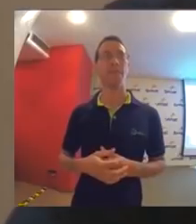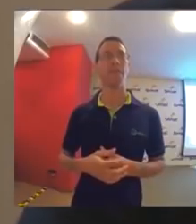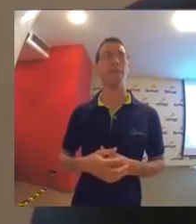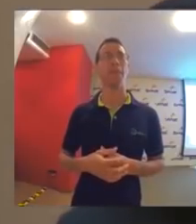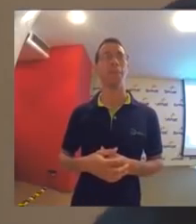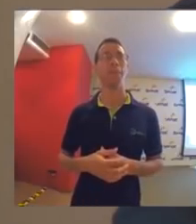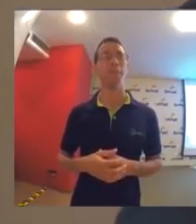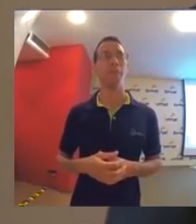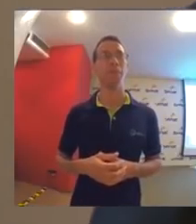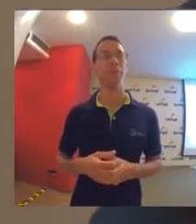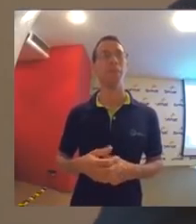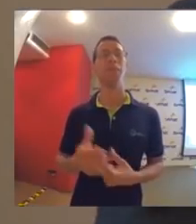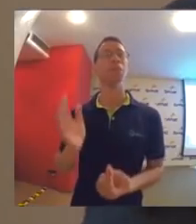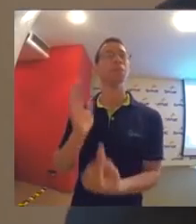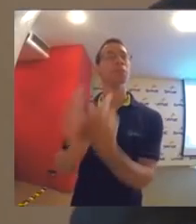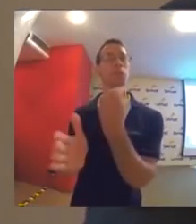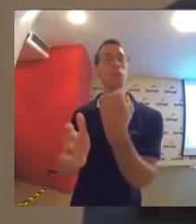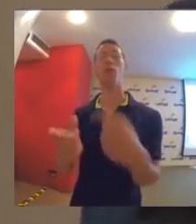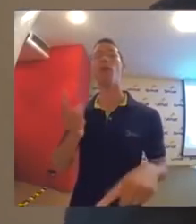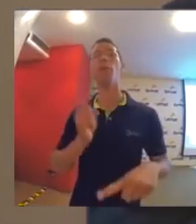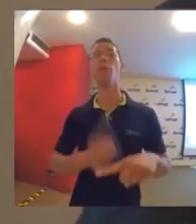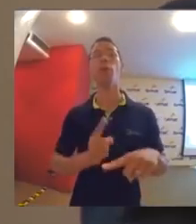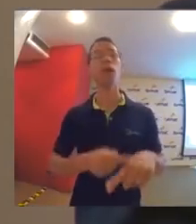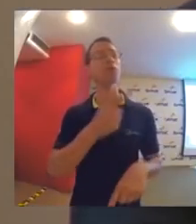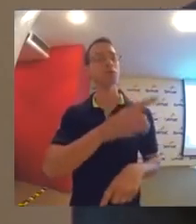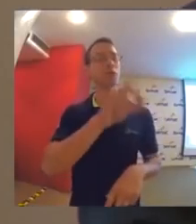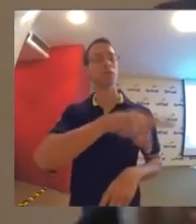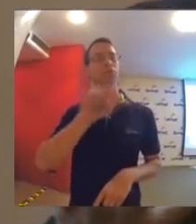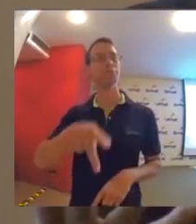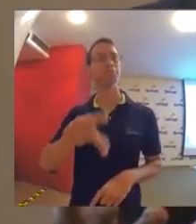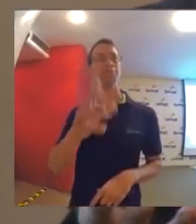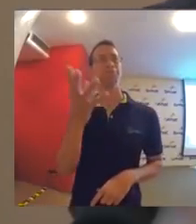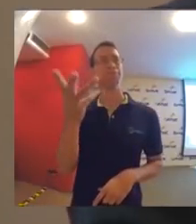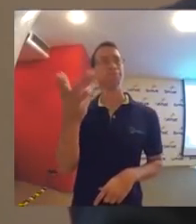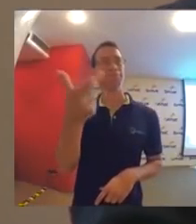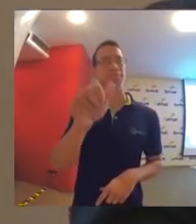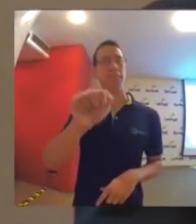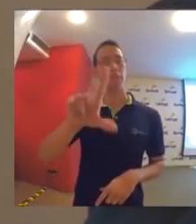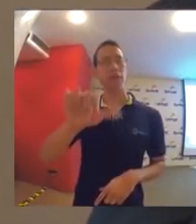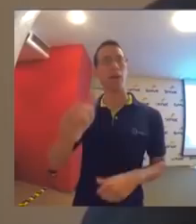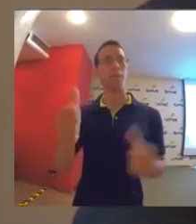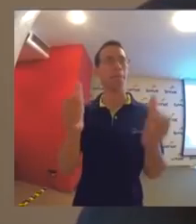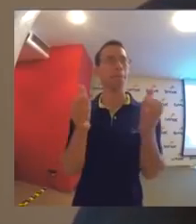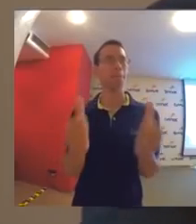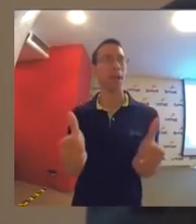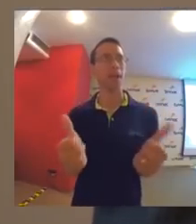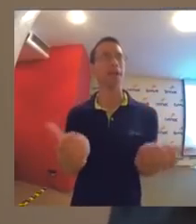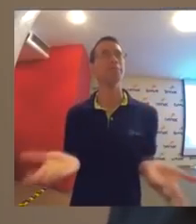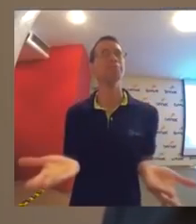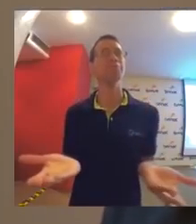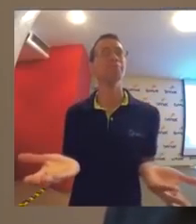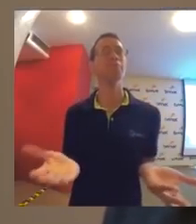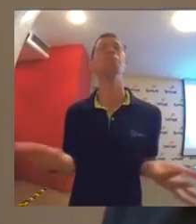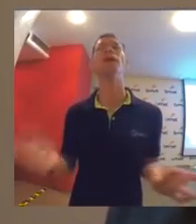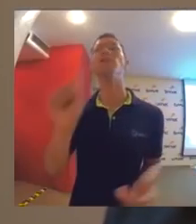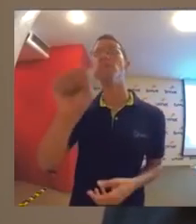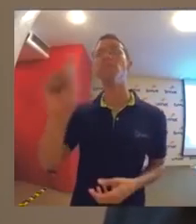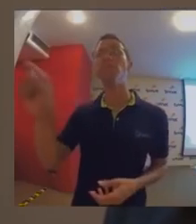perguntava, por que é que eu dou aula tão bem dada e há sempre alunos que não aprendem?